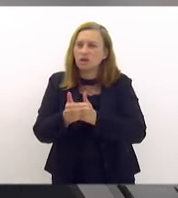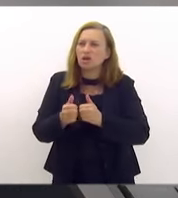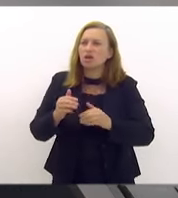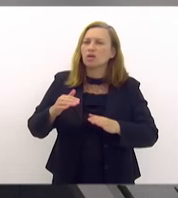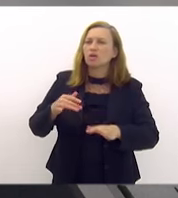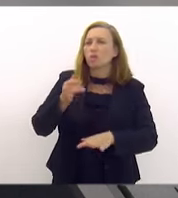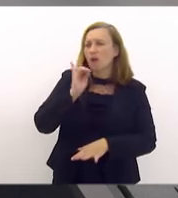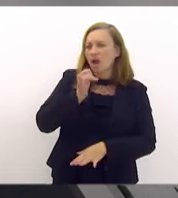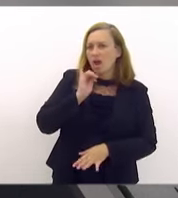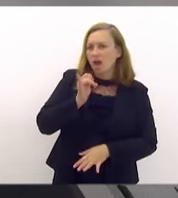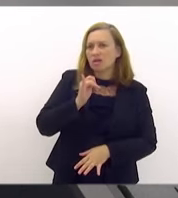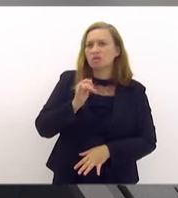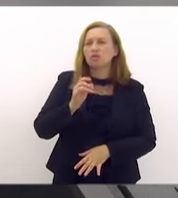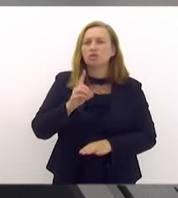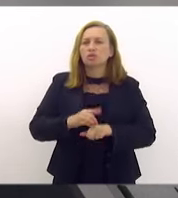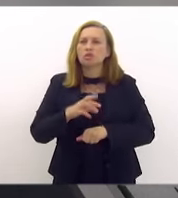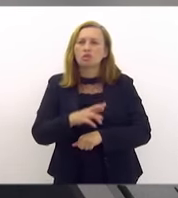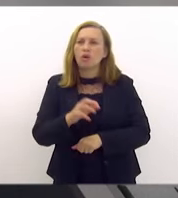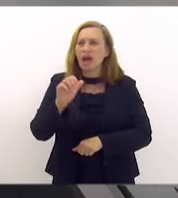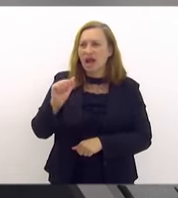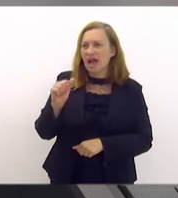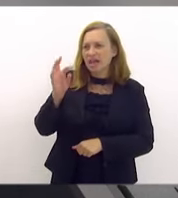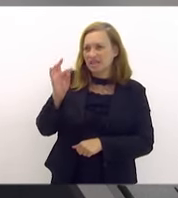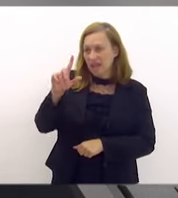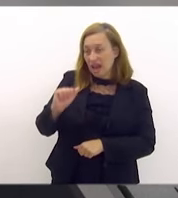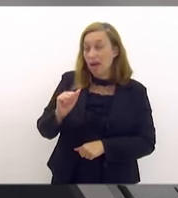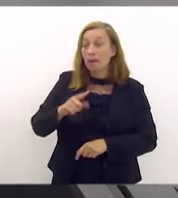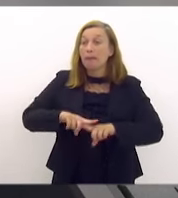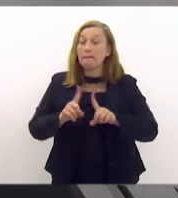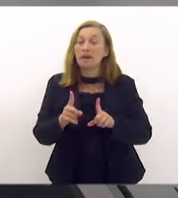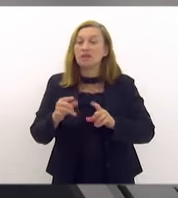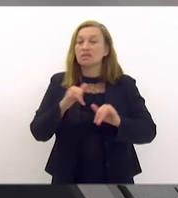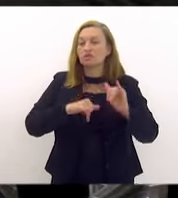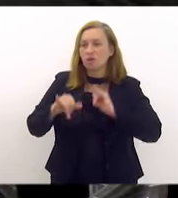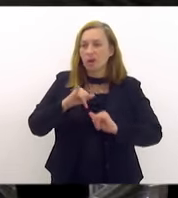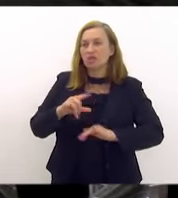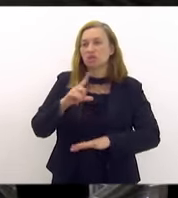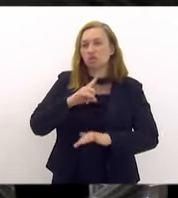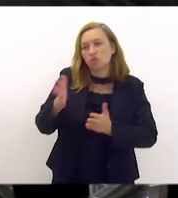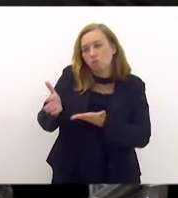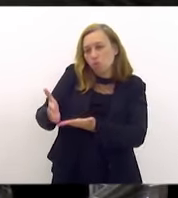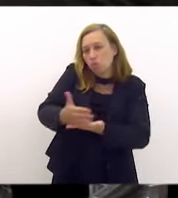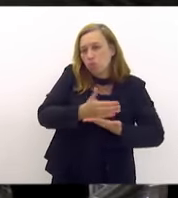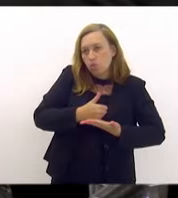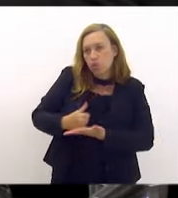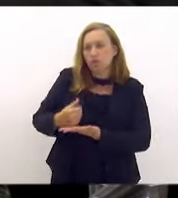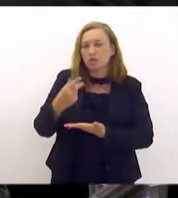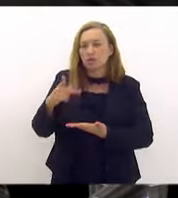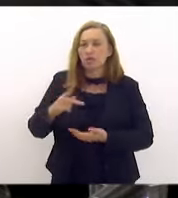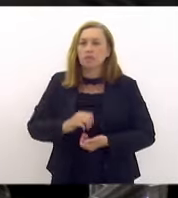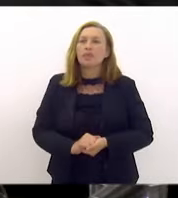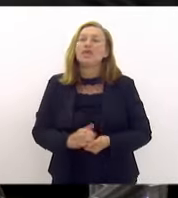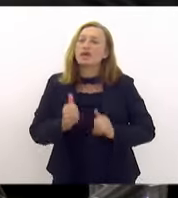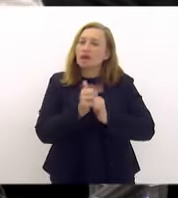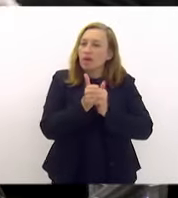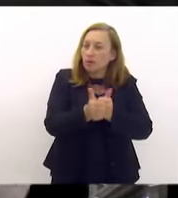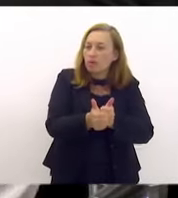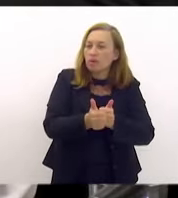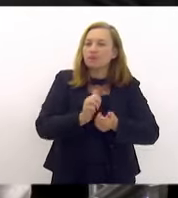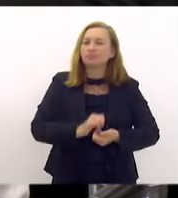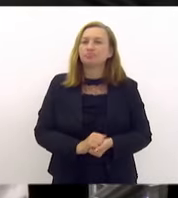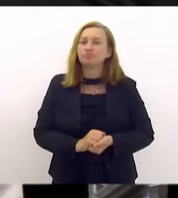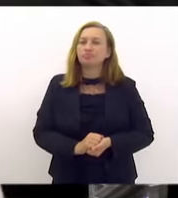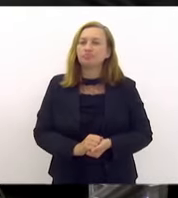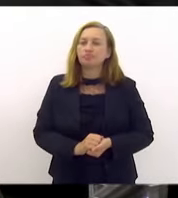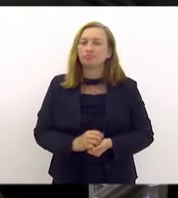d Mas eu tive informações a respeito do conteúdo do que vossa excelência preferiu e acompanhei e